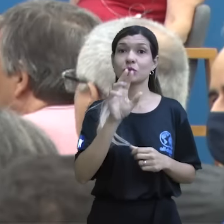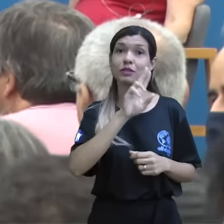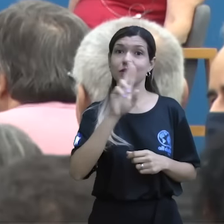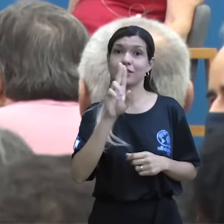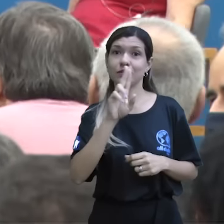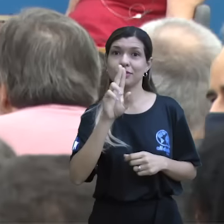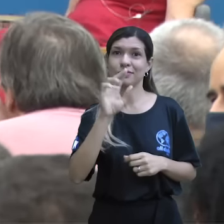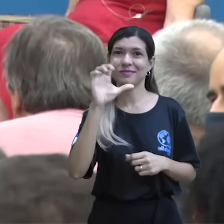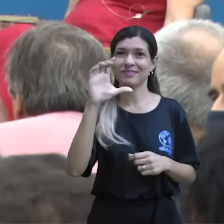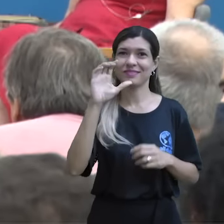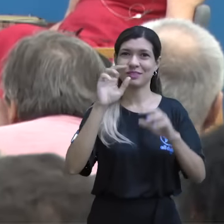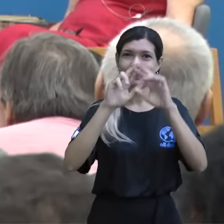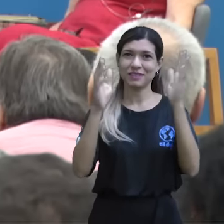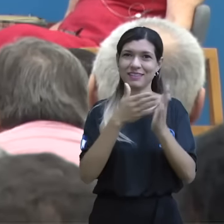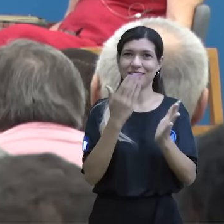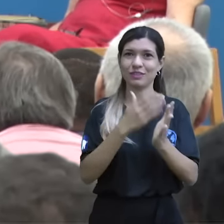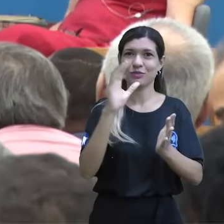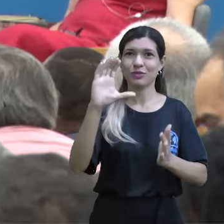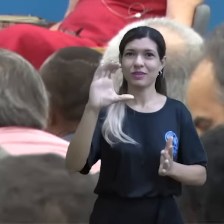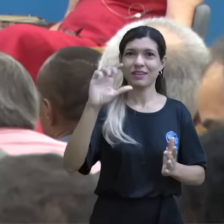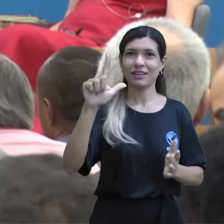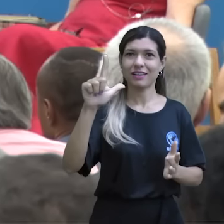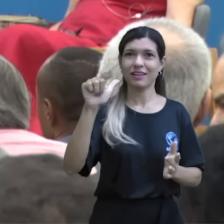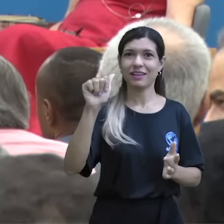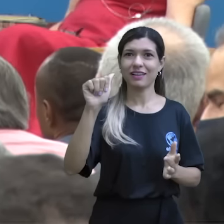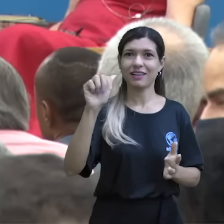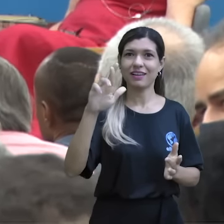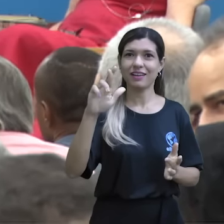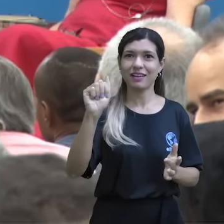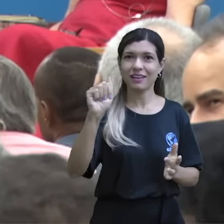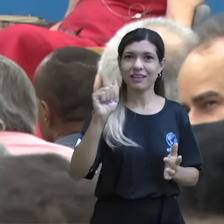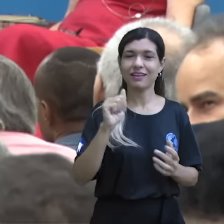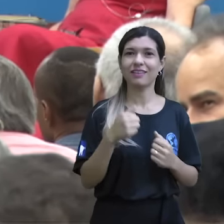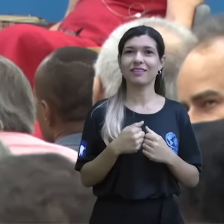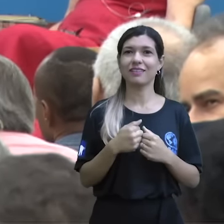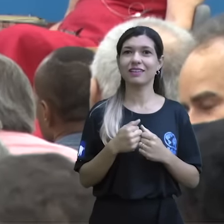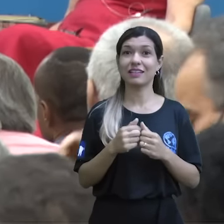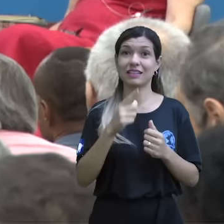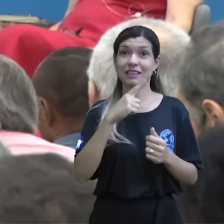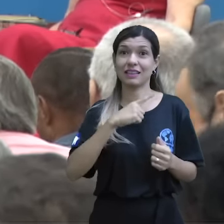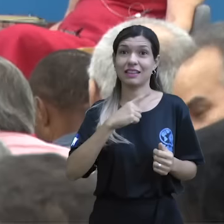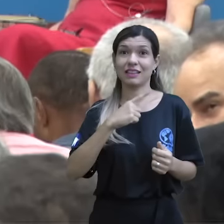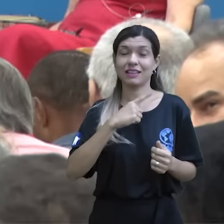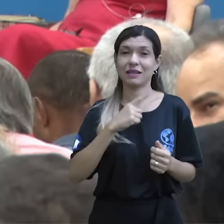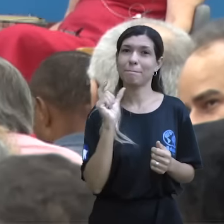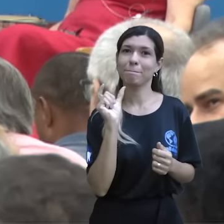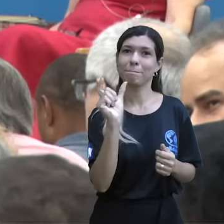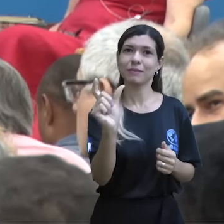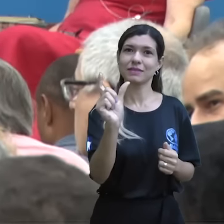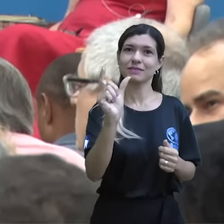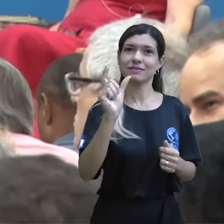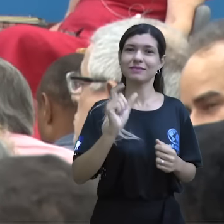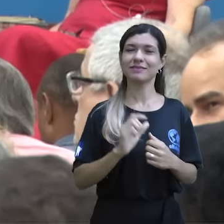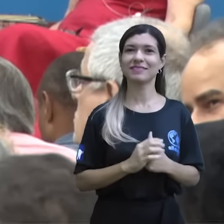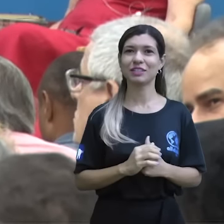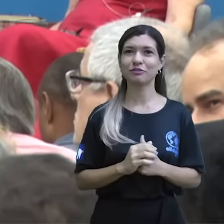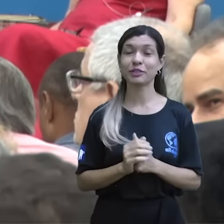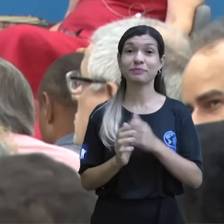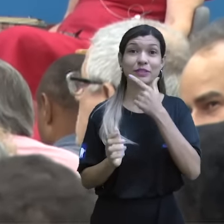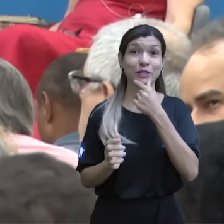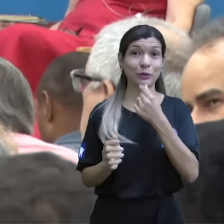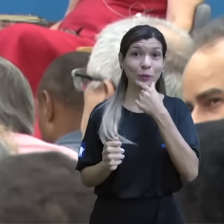Cassie Jones, o que ele encarna dentro da obra do Lima. E, já que é uma obra que comportaria um vilão, essa